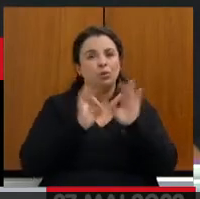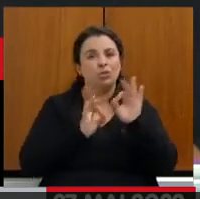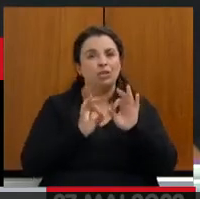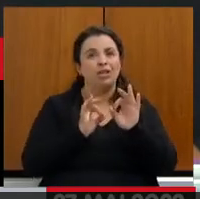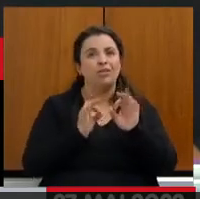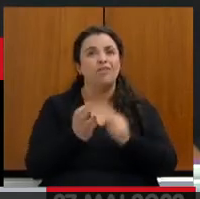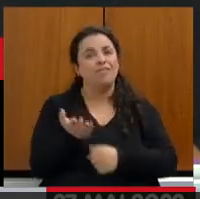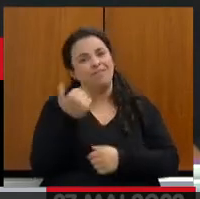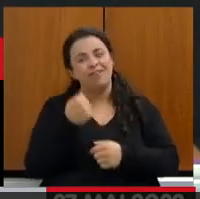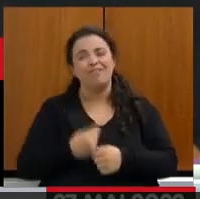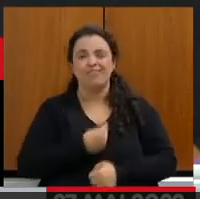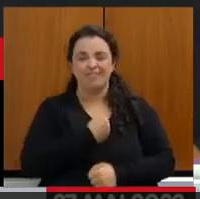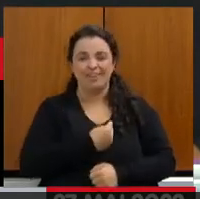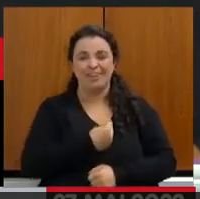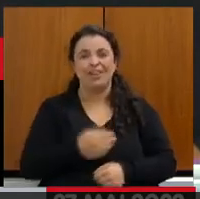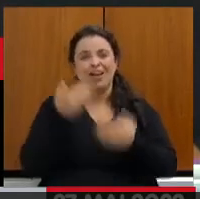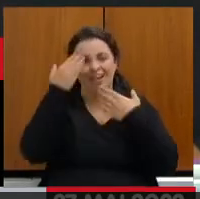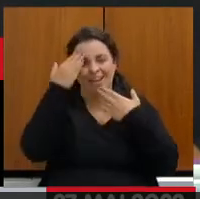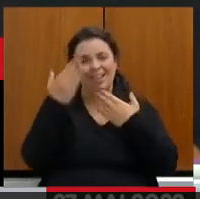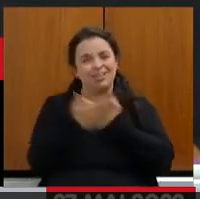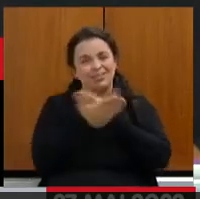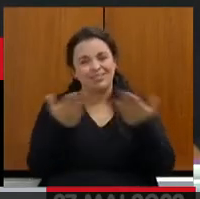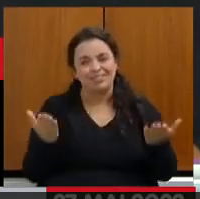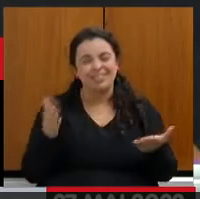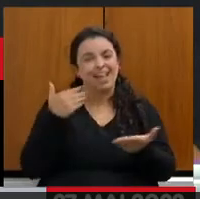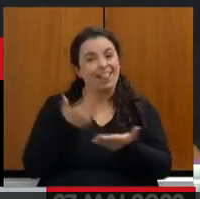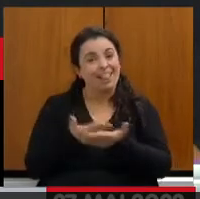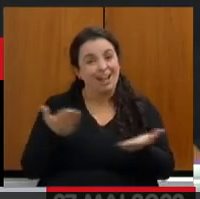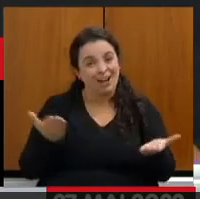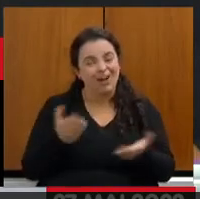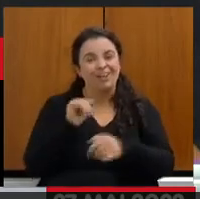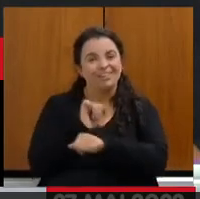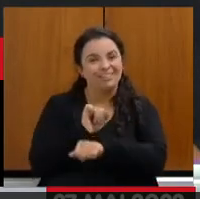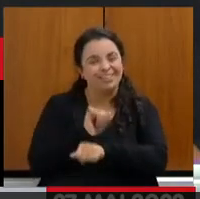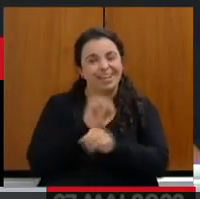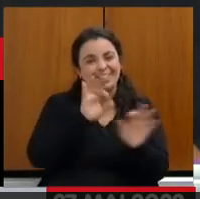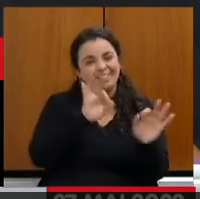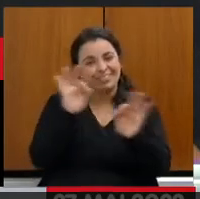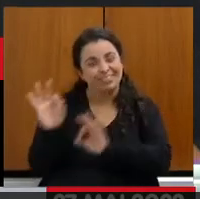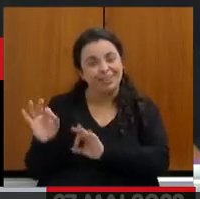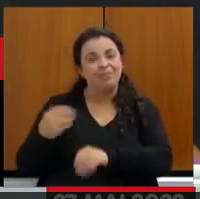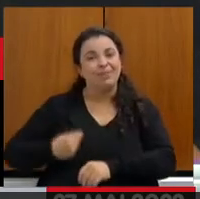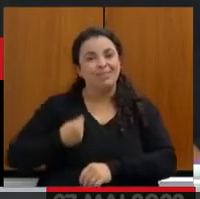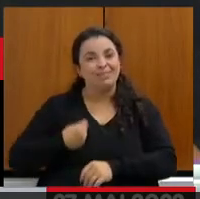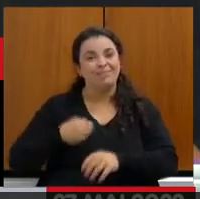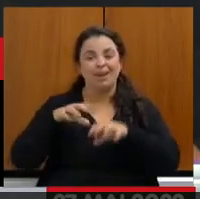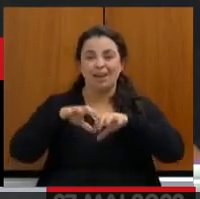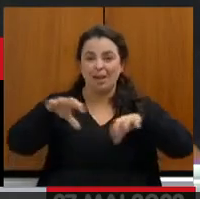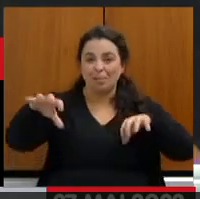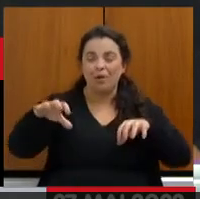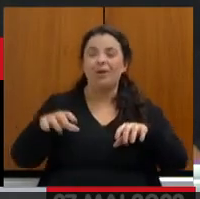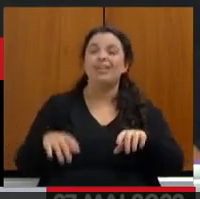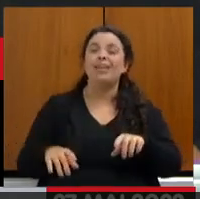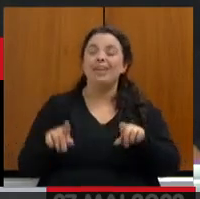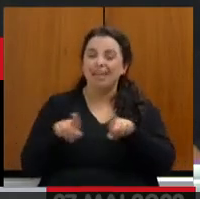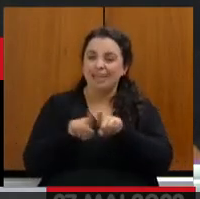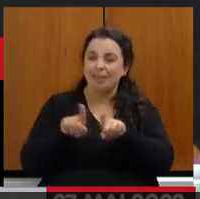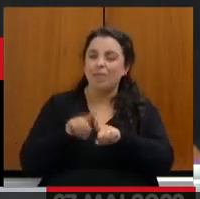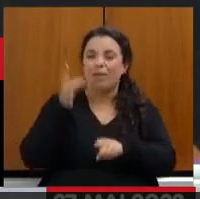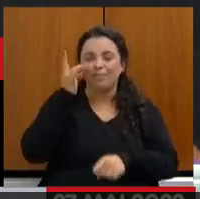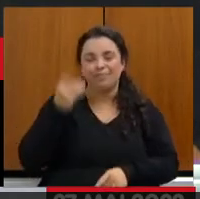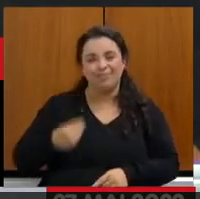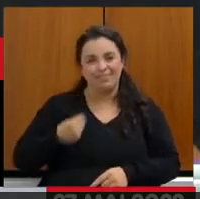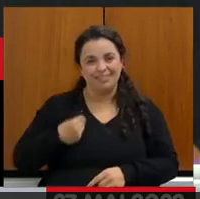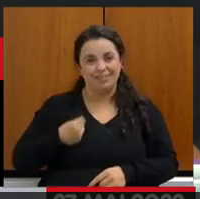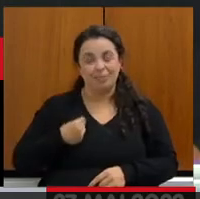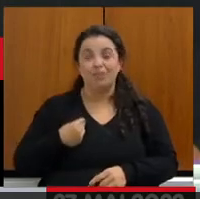gratidão a vocês que ficaram até agora que participaram de forma remota mas também que participaram aqui eu creio que assim